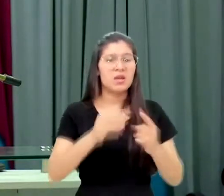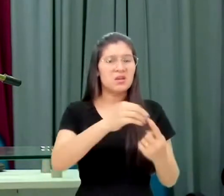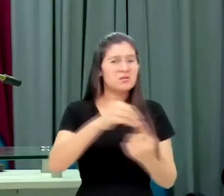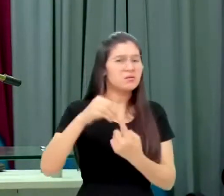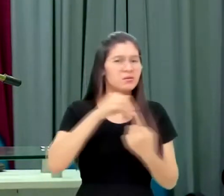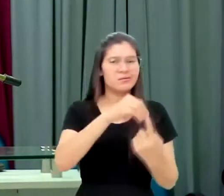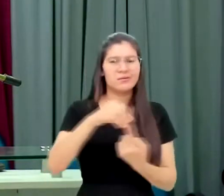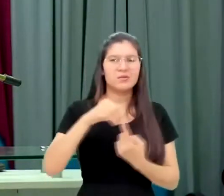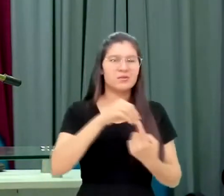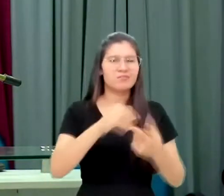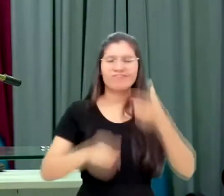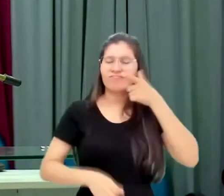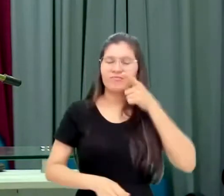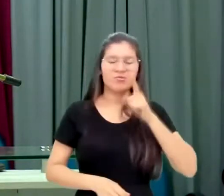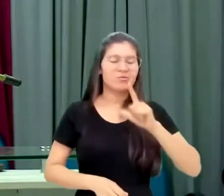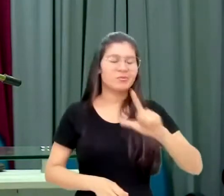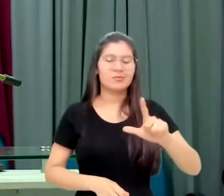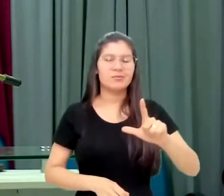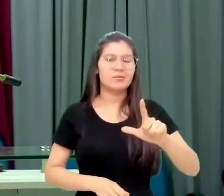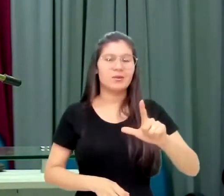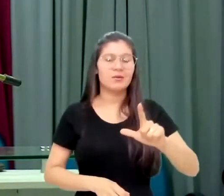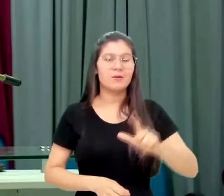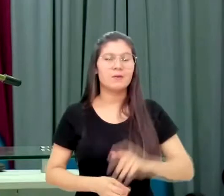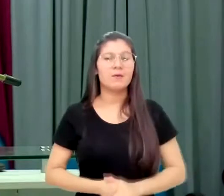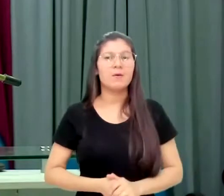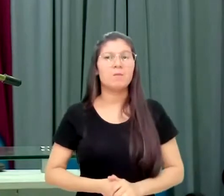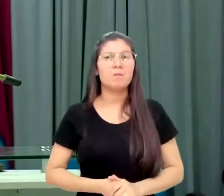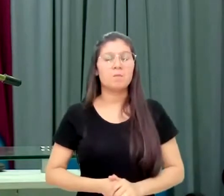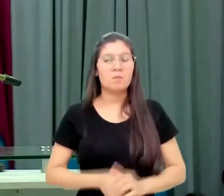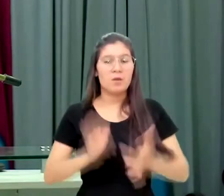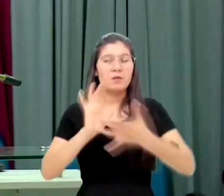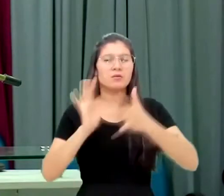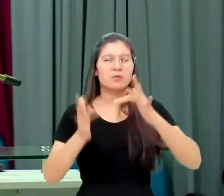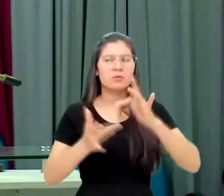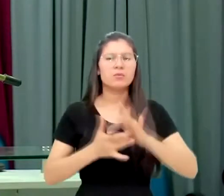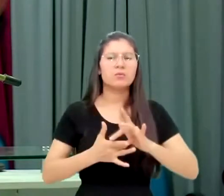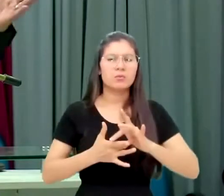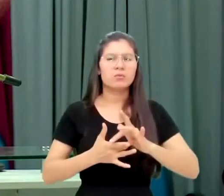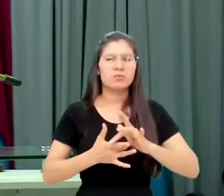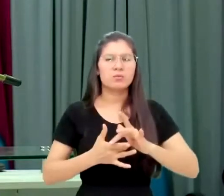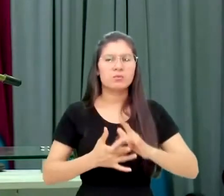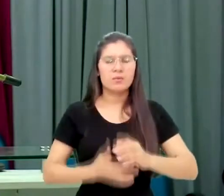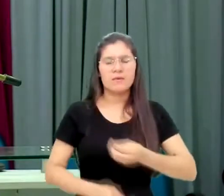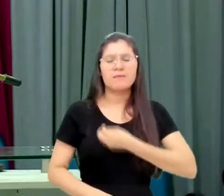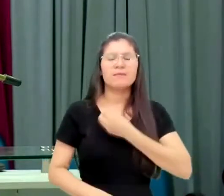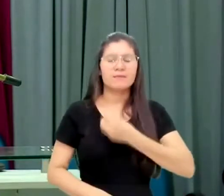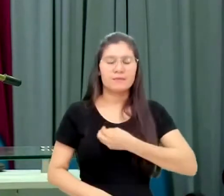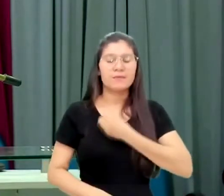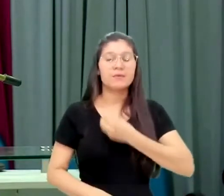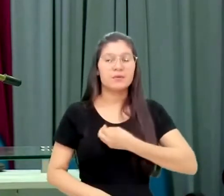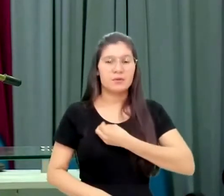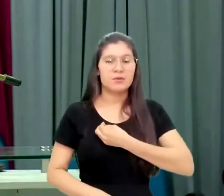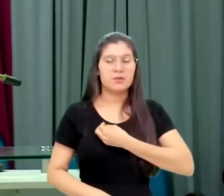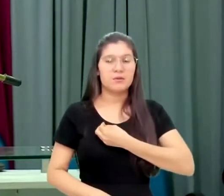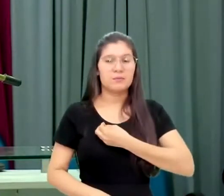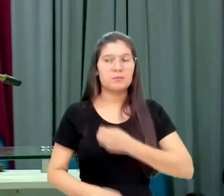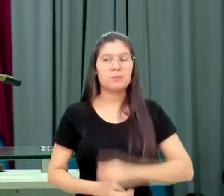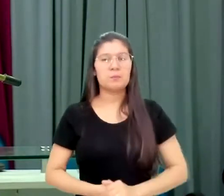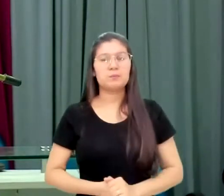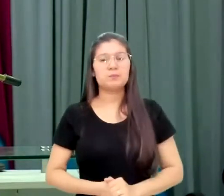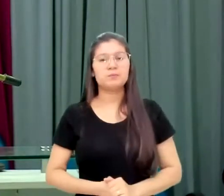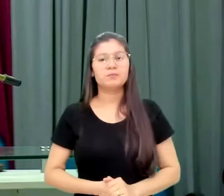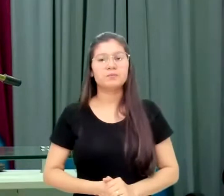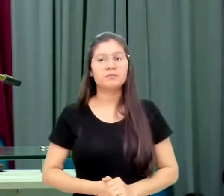Jesus é a vida. Jesus não é vida como se houvesse outras vidas. Jesus é a vida,